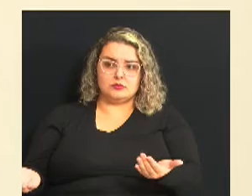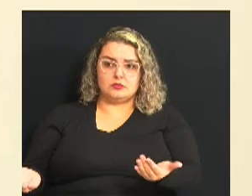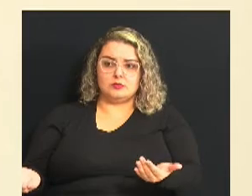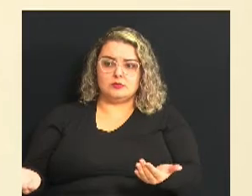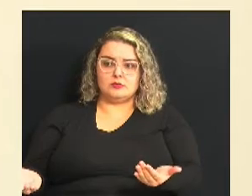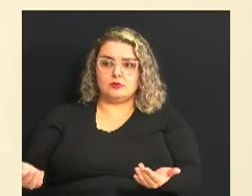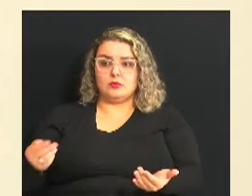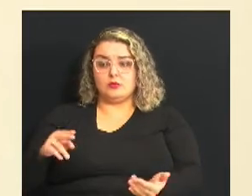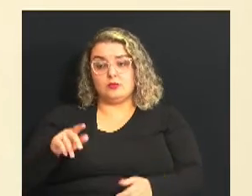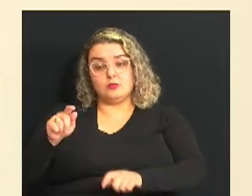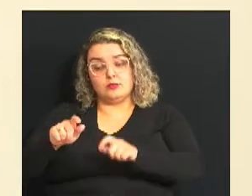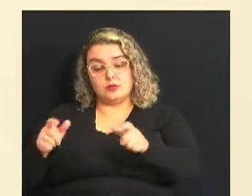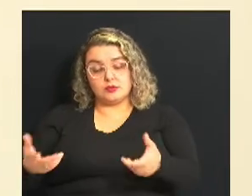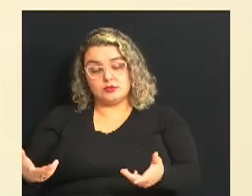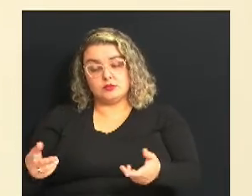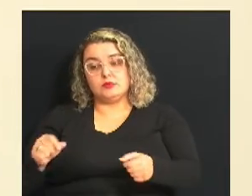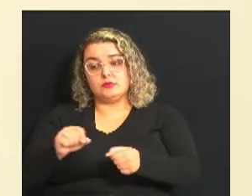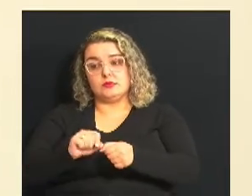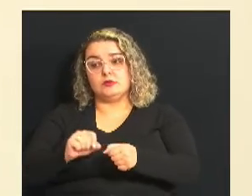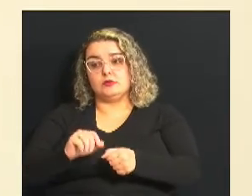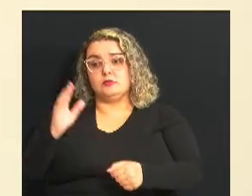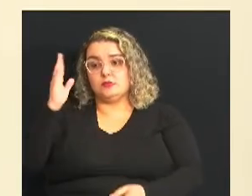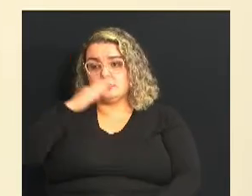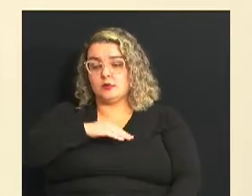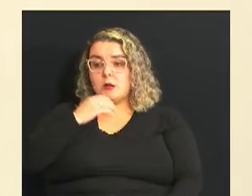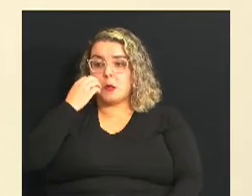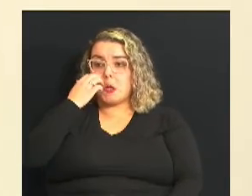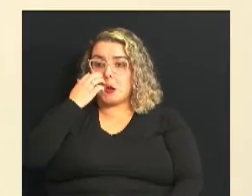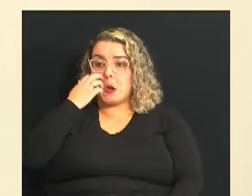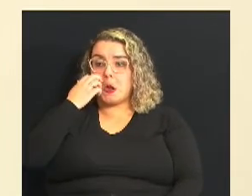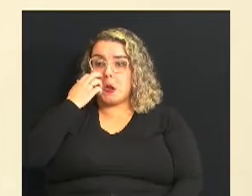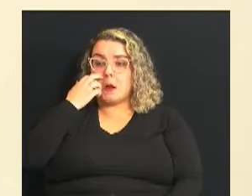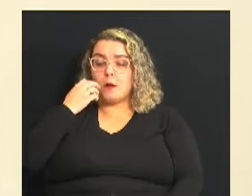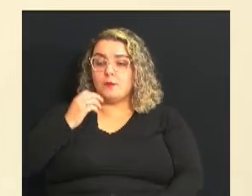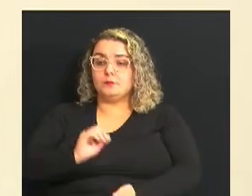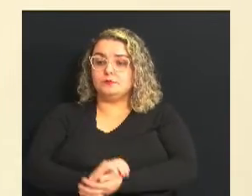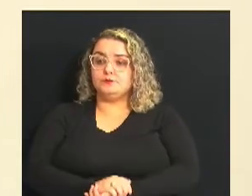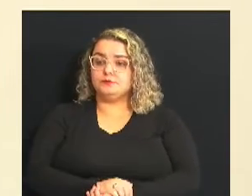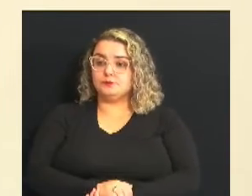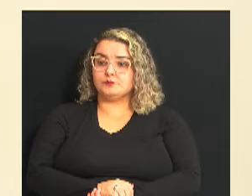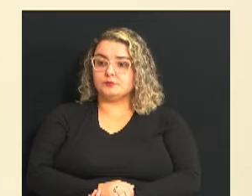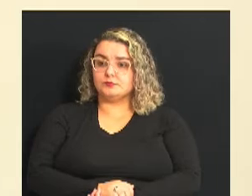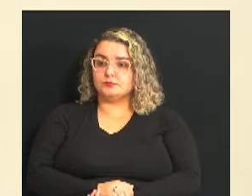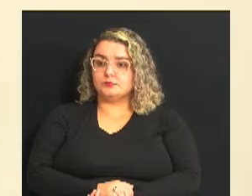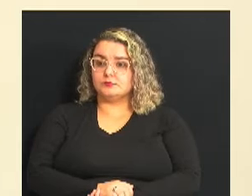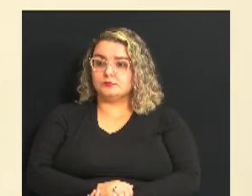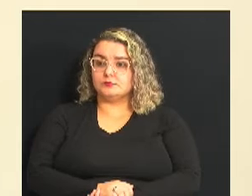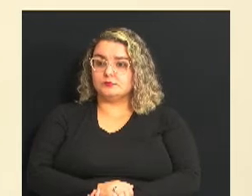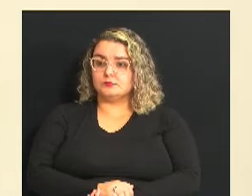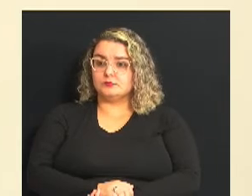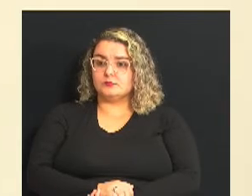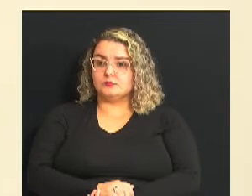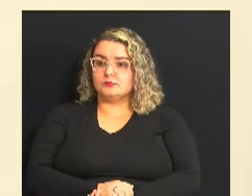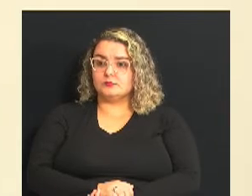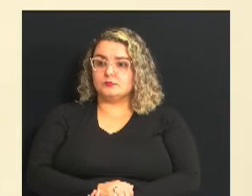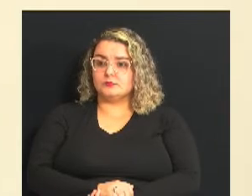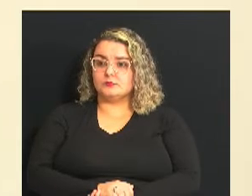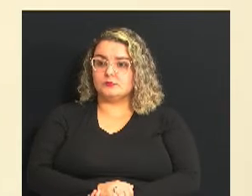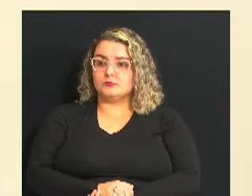erradas. Então, a gente opta por ter essa suíte própria e assim a gente